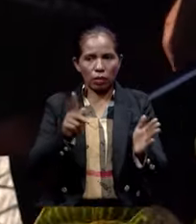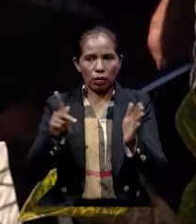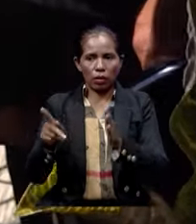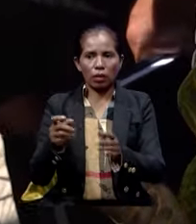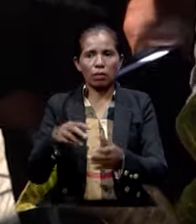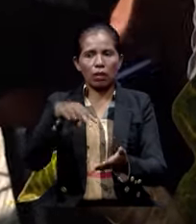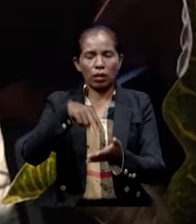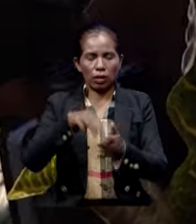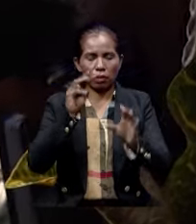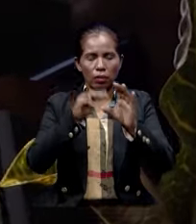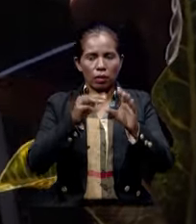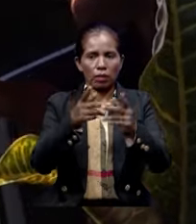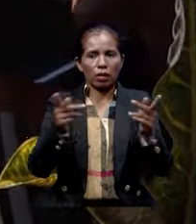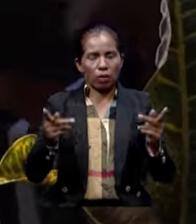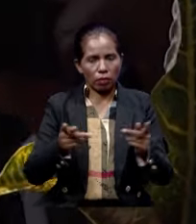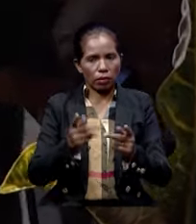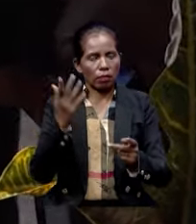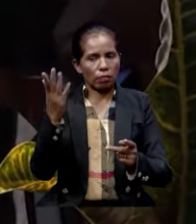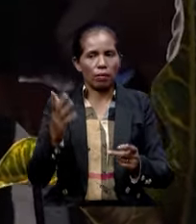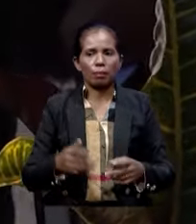hari mercado ia Fatin refere.